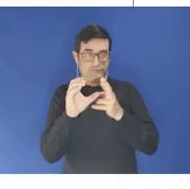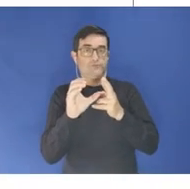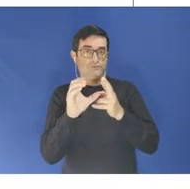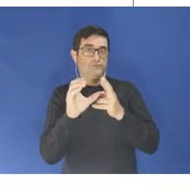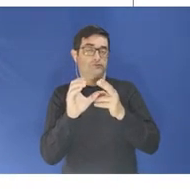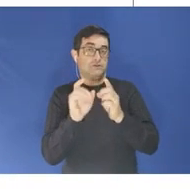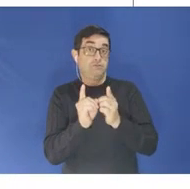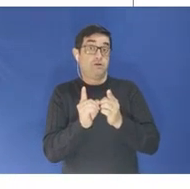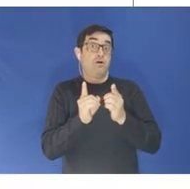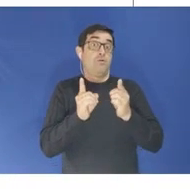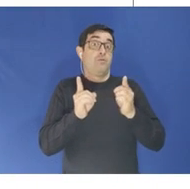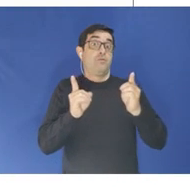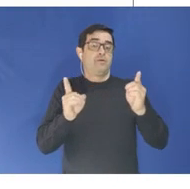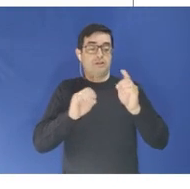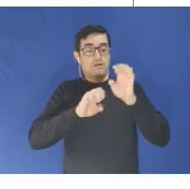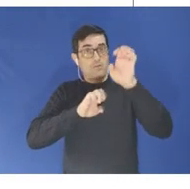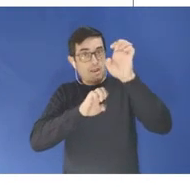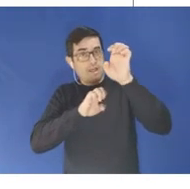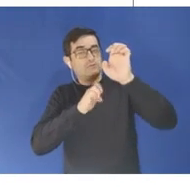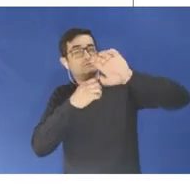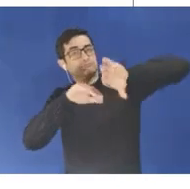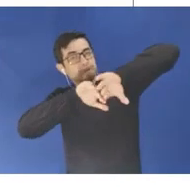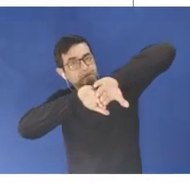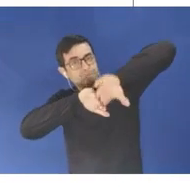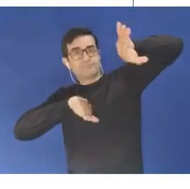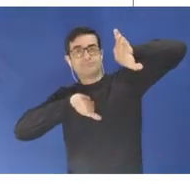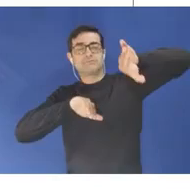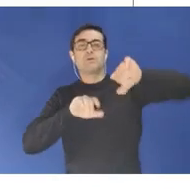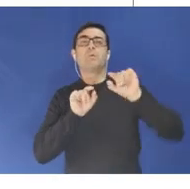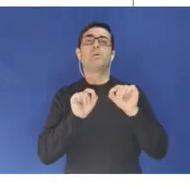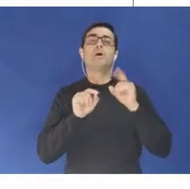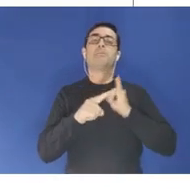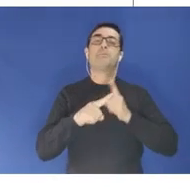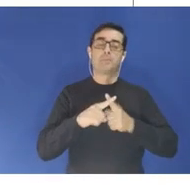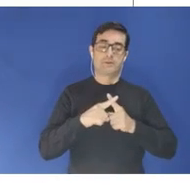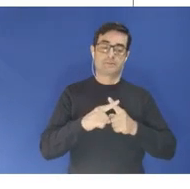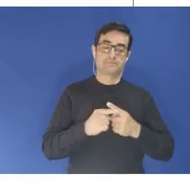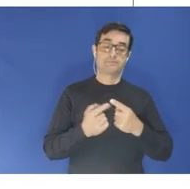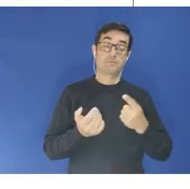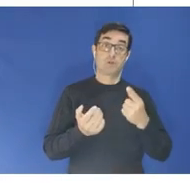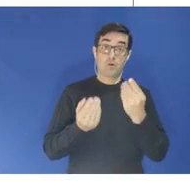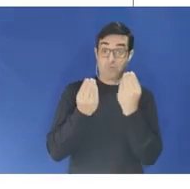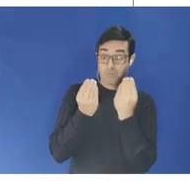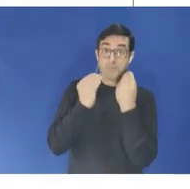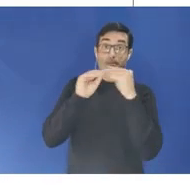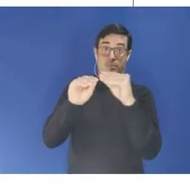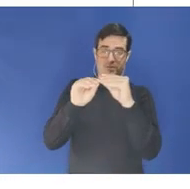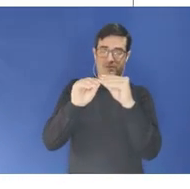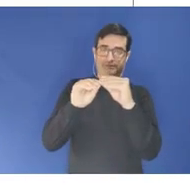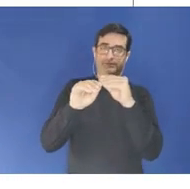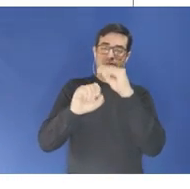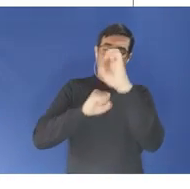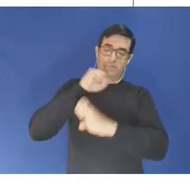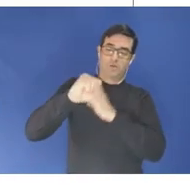Da repulsão entre cada um dos elétrons do mesmo nível. E isso se deve porque aqui, quando eu